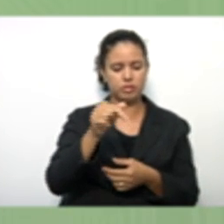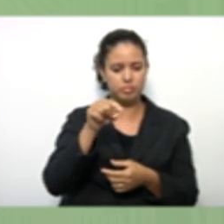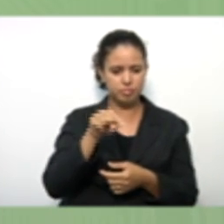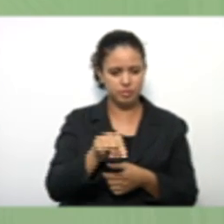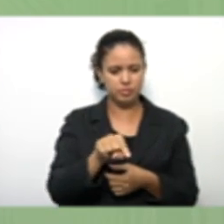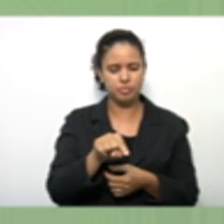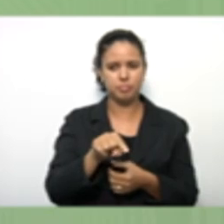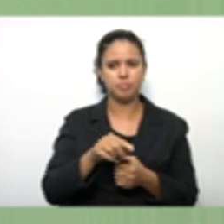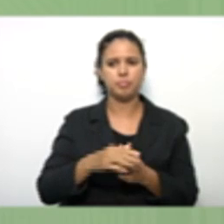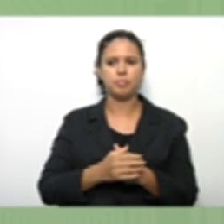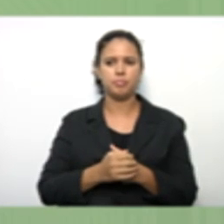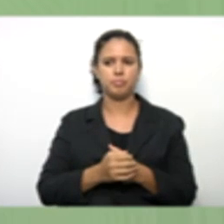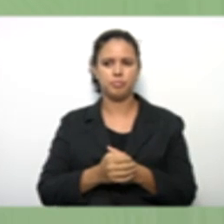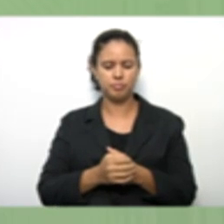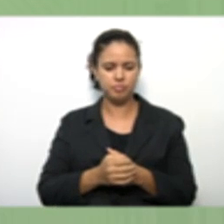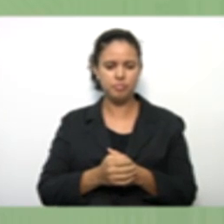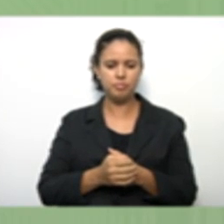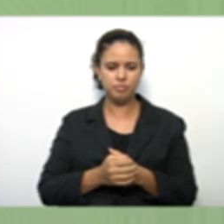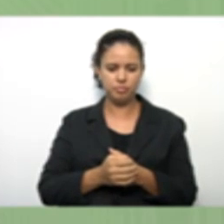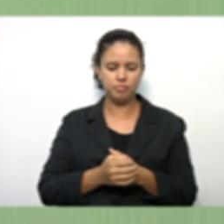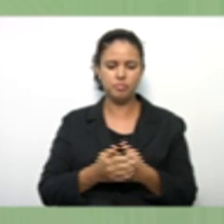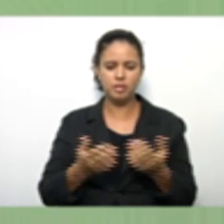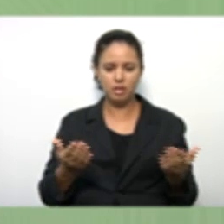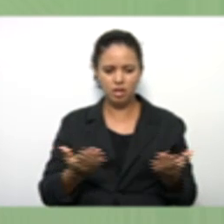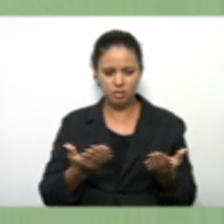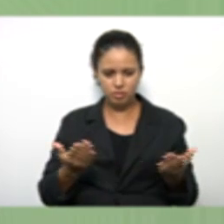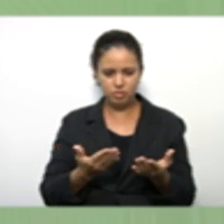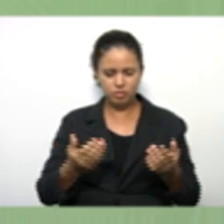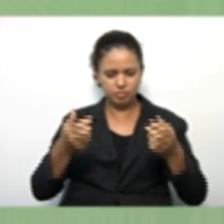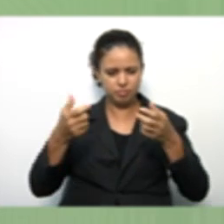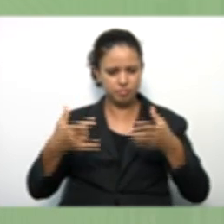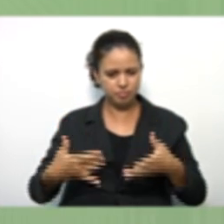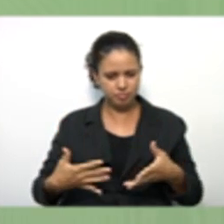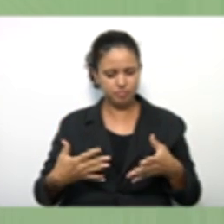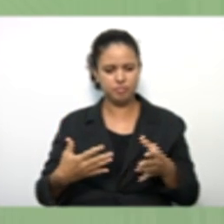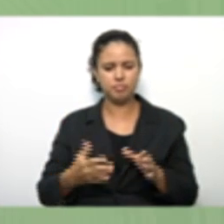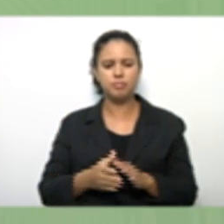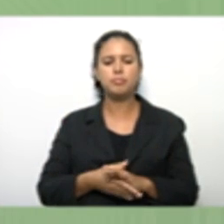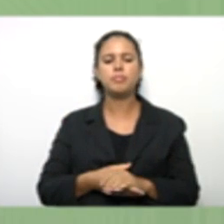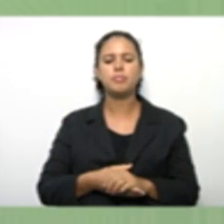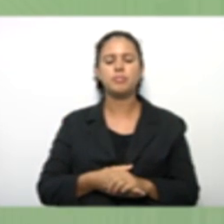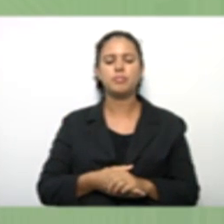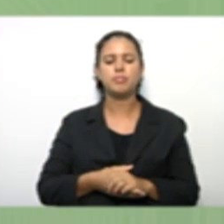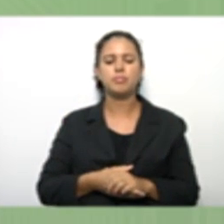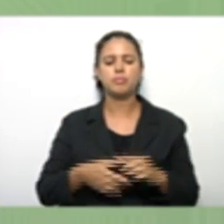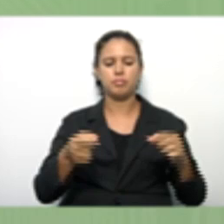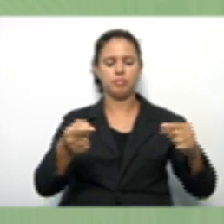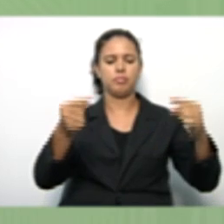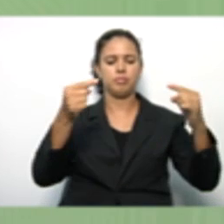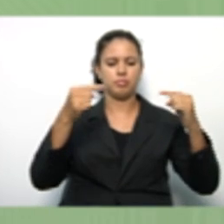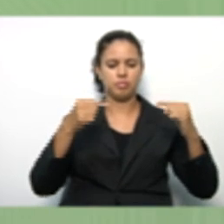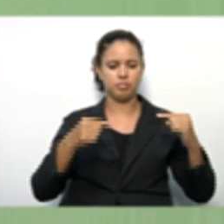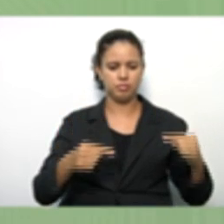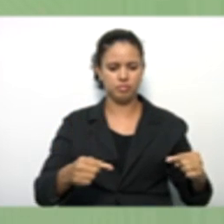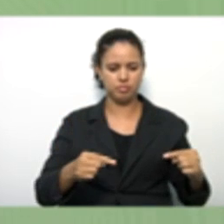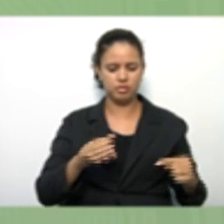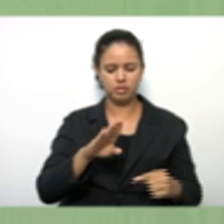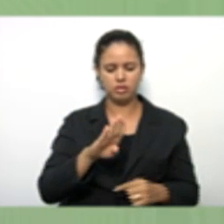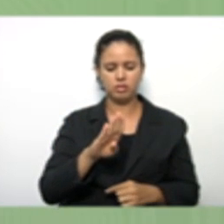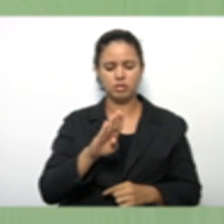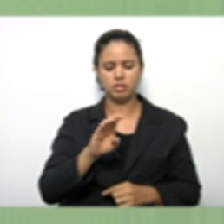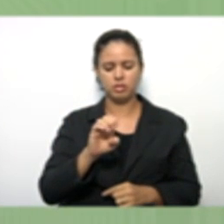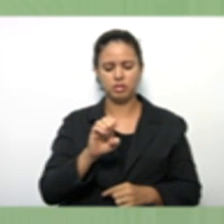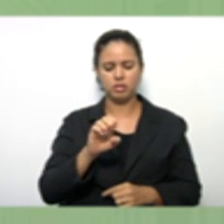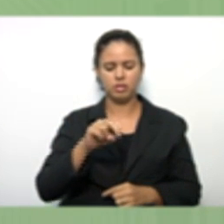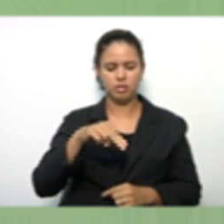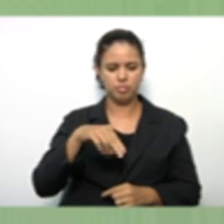outro bem. outro bem? Vamos lá, Bens deixa eu imóveis, marcar. Ok. Bens imóveis, qual o valor? 33 mil. Então vamos aqui.